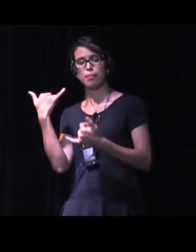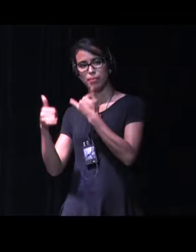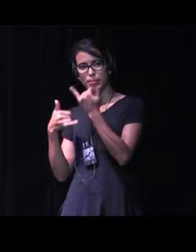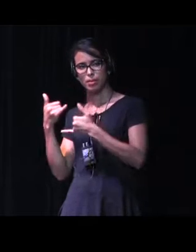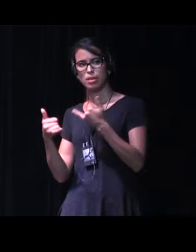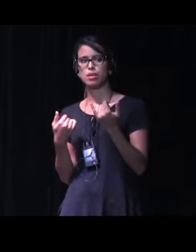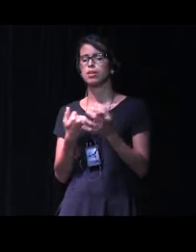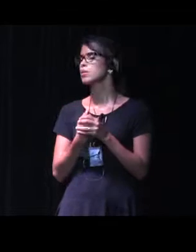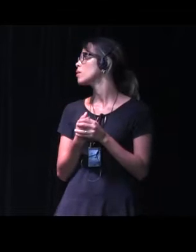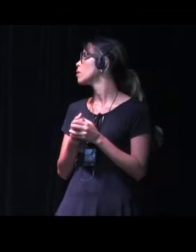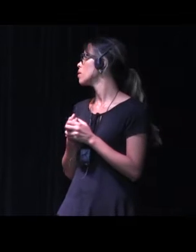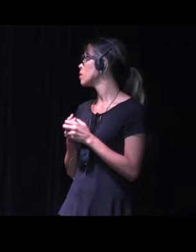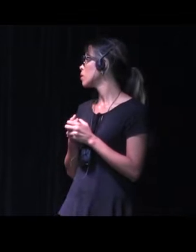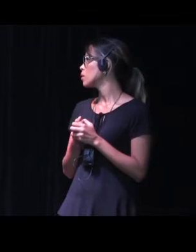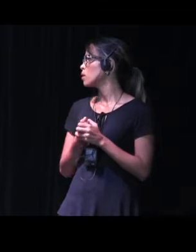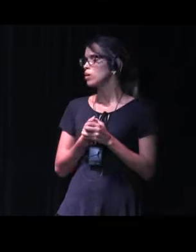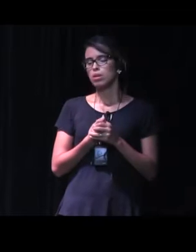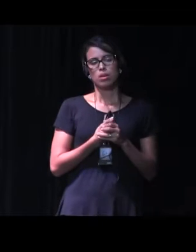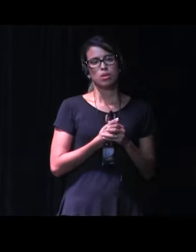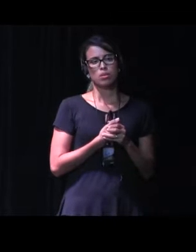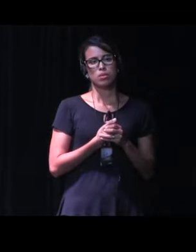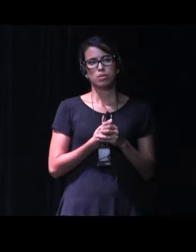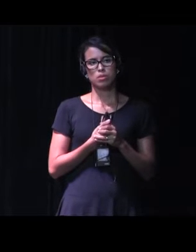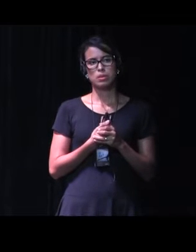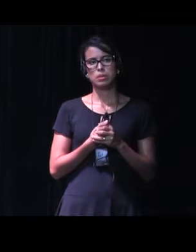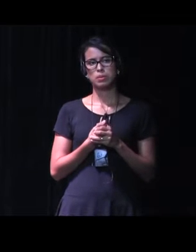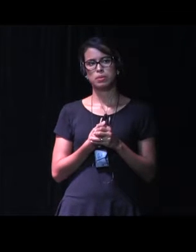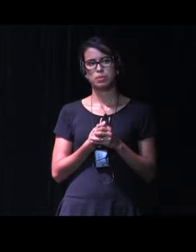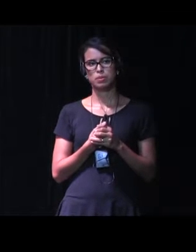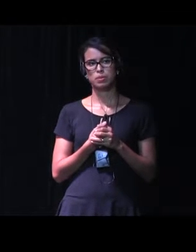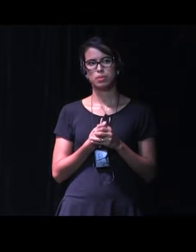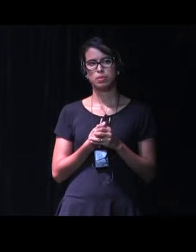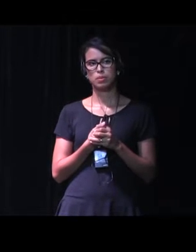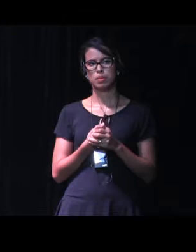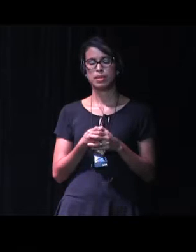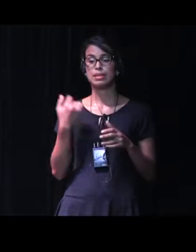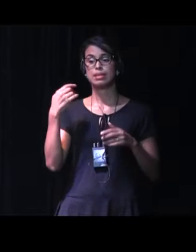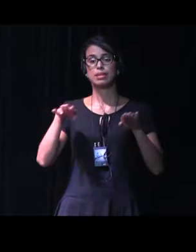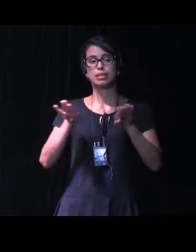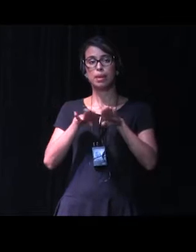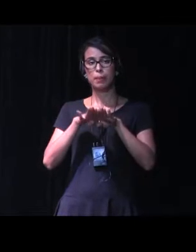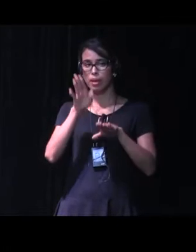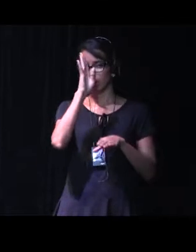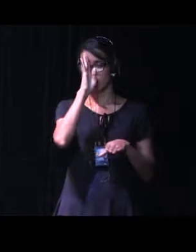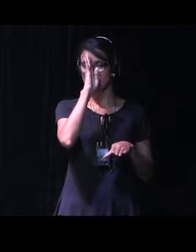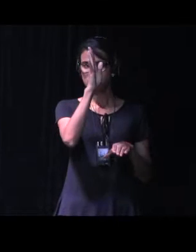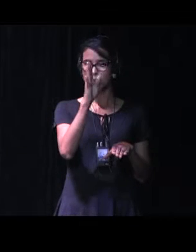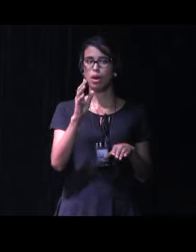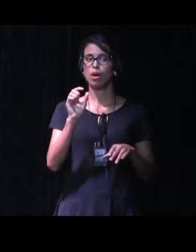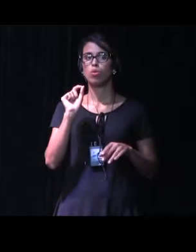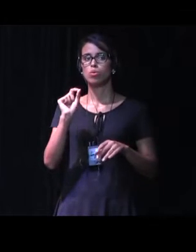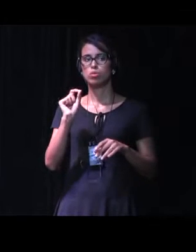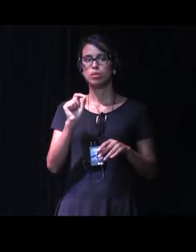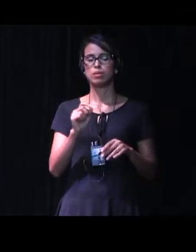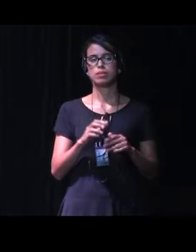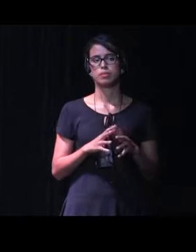pessoas que vão fazer negócios. Apesar de estar falando de 100 metros por 200, o primeiro contato deve ser sensível com